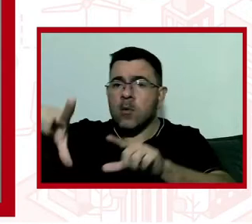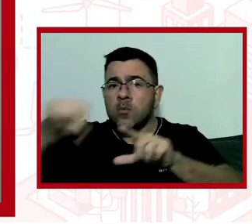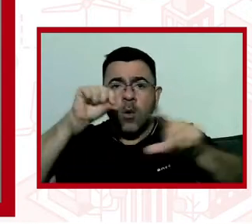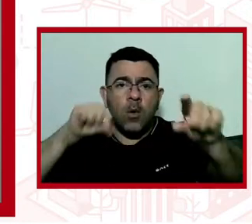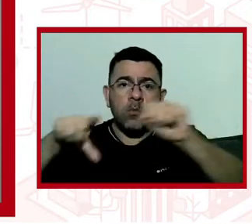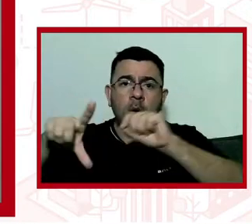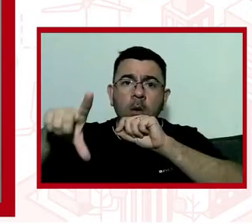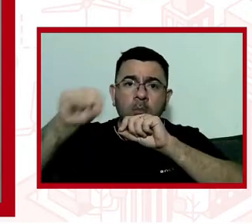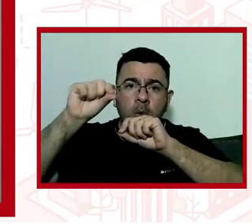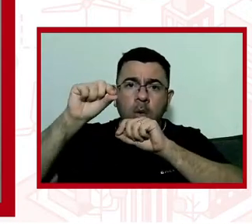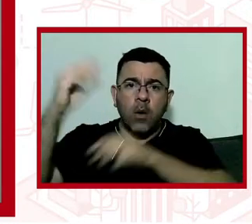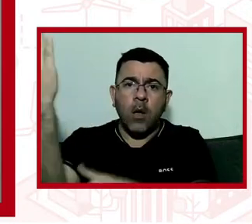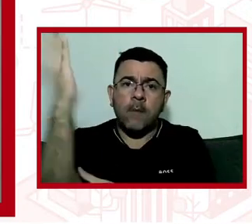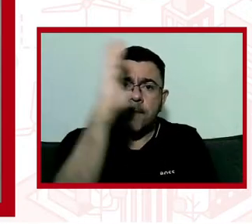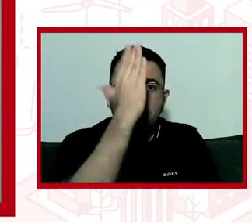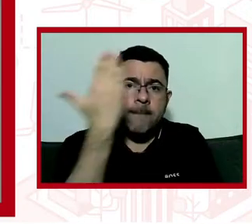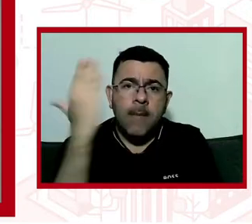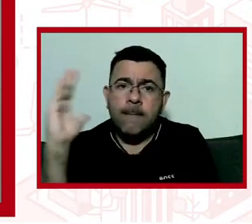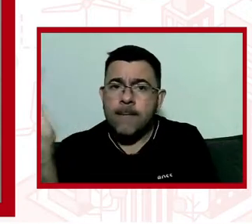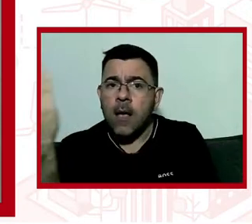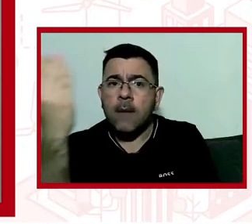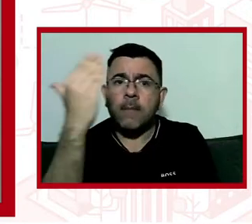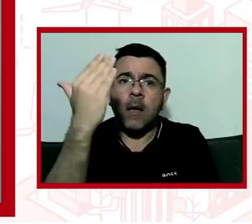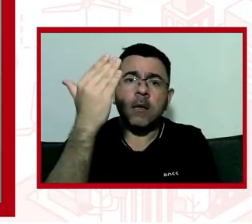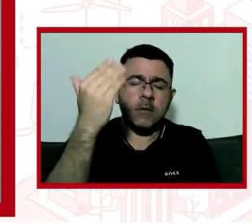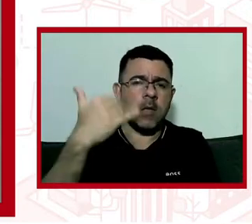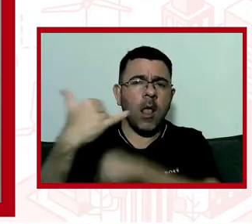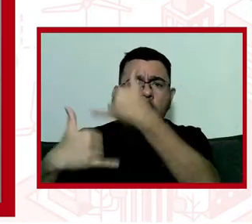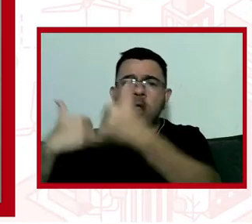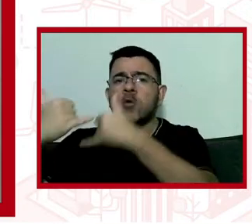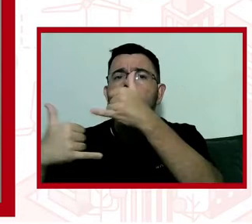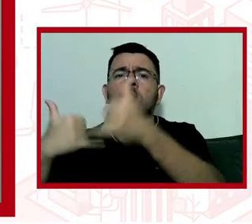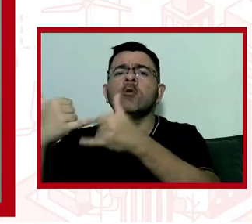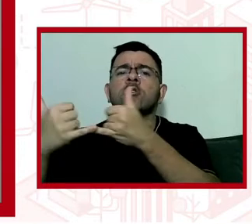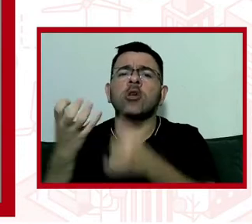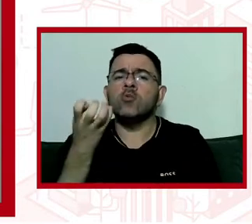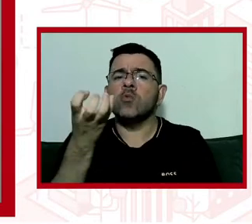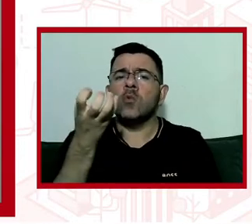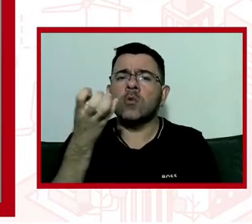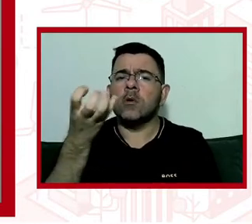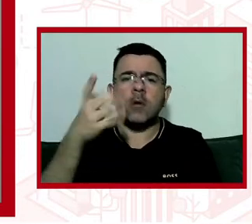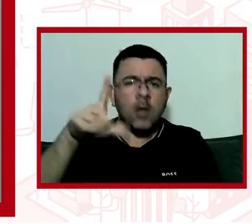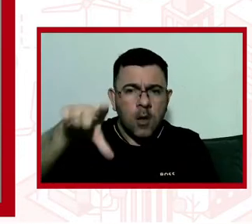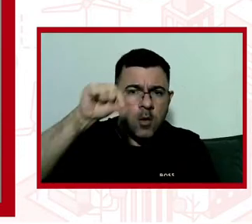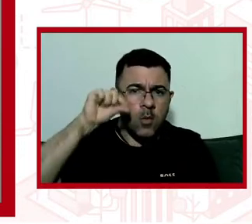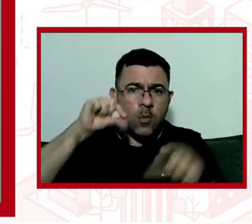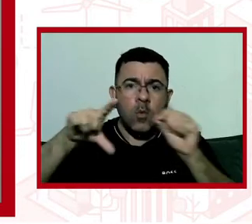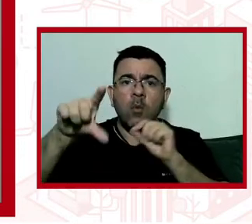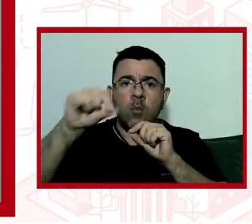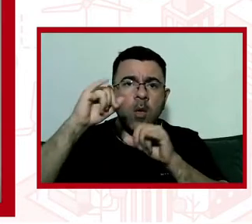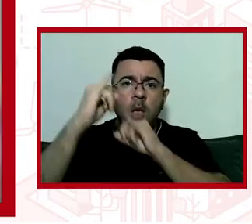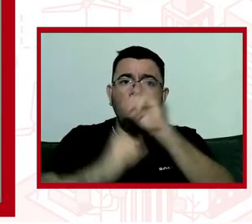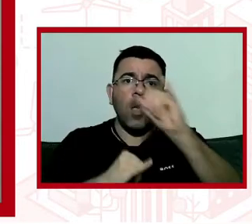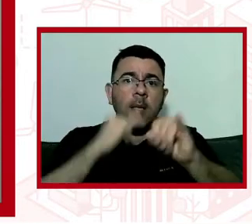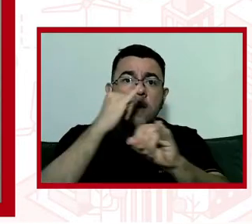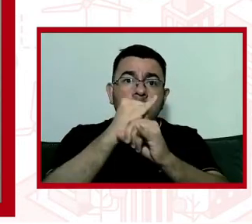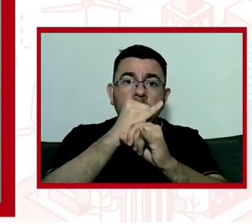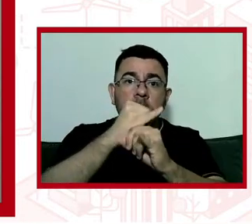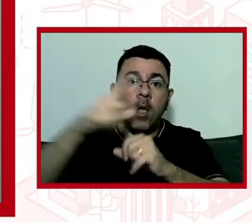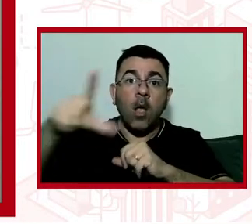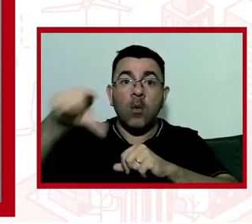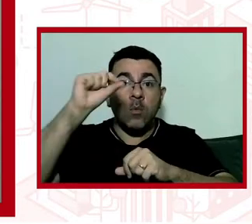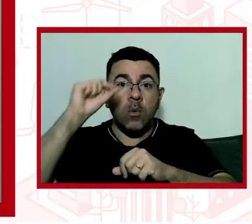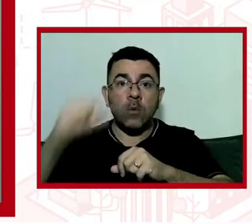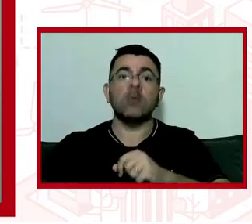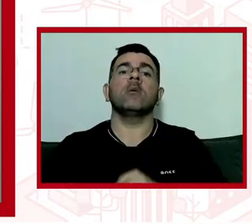ia ser requalificada Qual é o tipo de brinquedo de equipamento que ia ter ali tudo isso de forma digital e quase tudo a